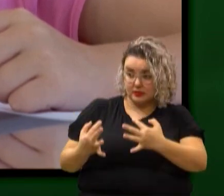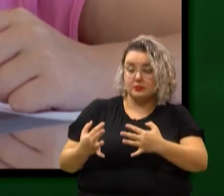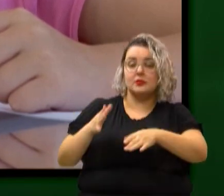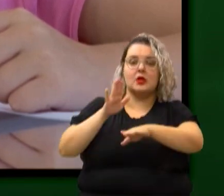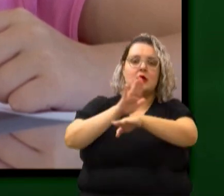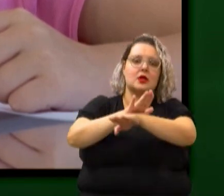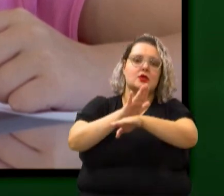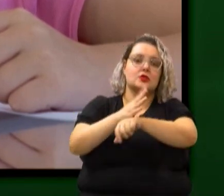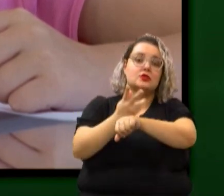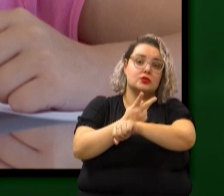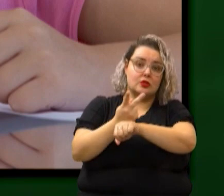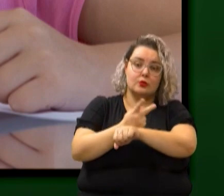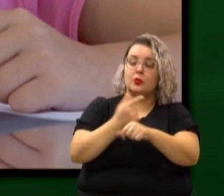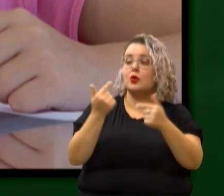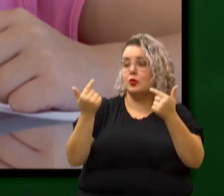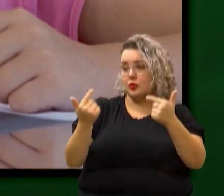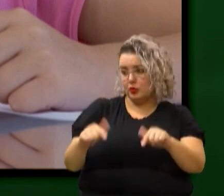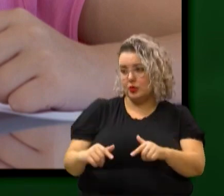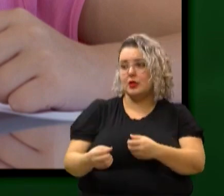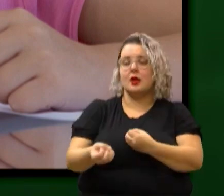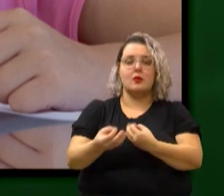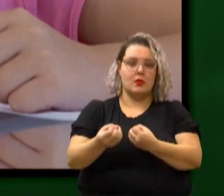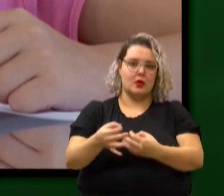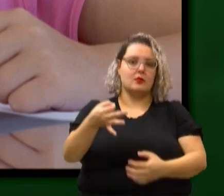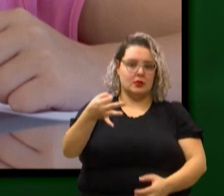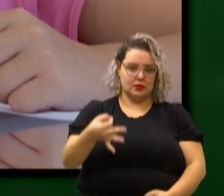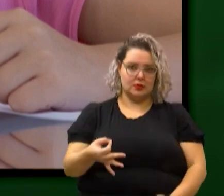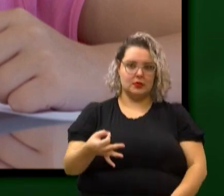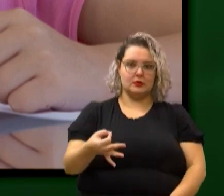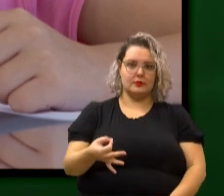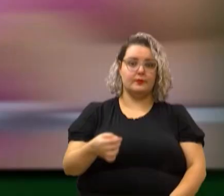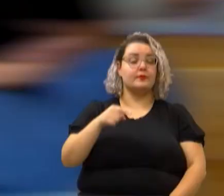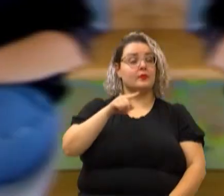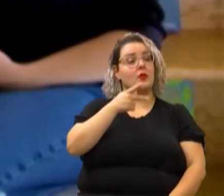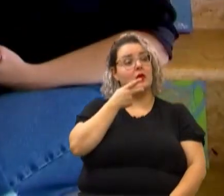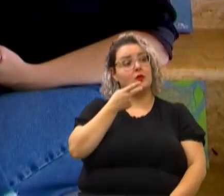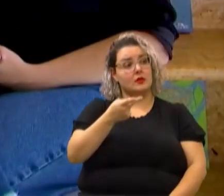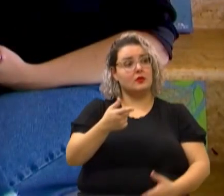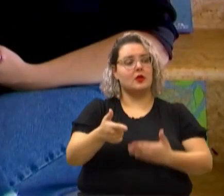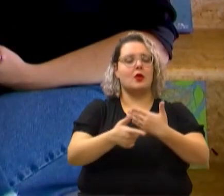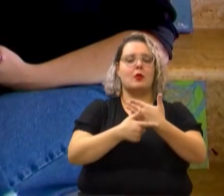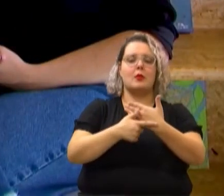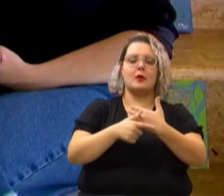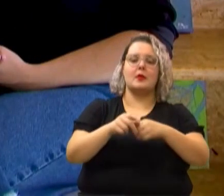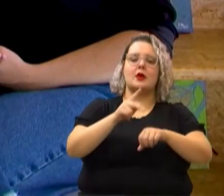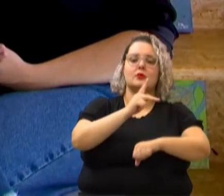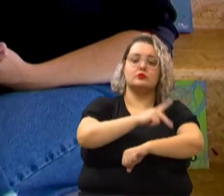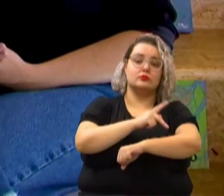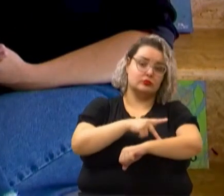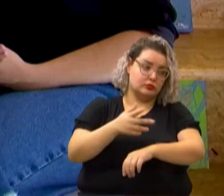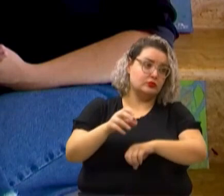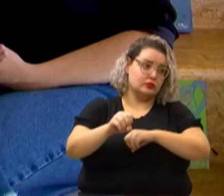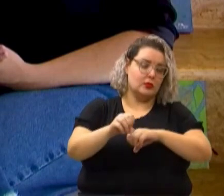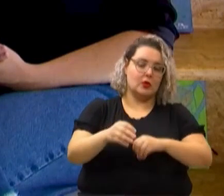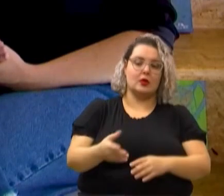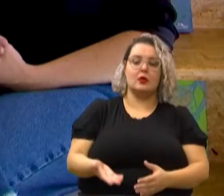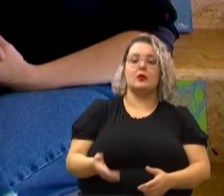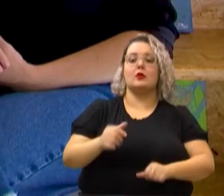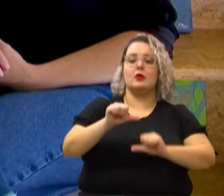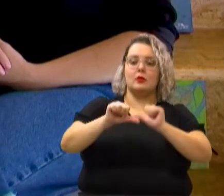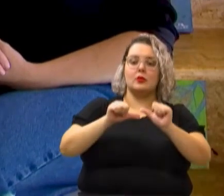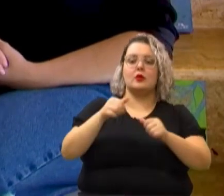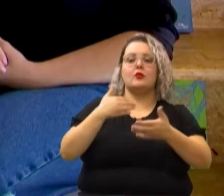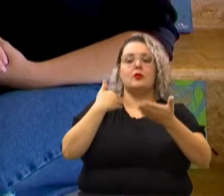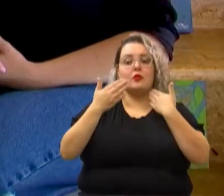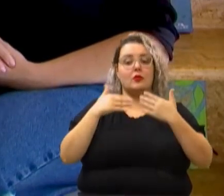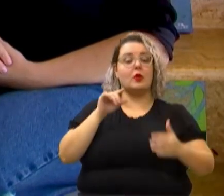e ajudar a procurar no lugar onde essa informação esteja correta você falou aí do papel do educador agora eu vou virar a